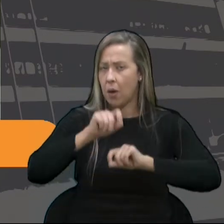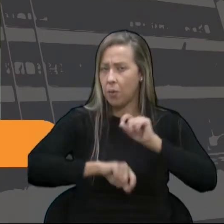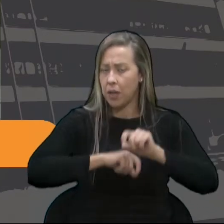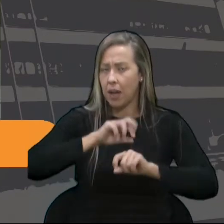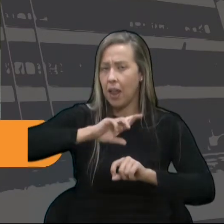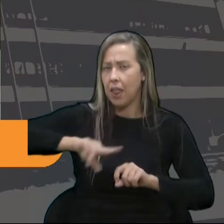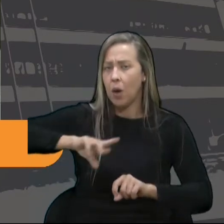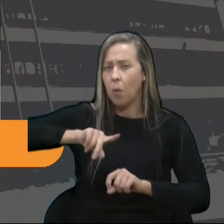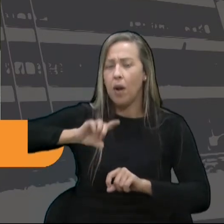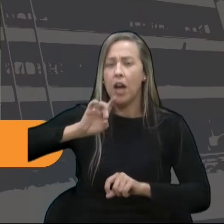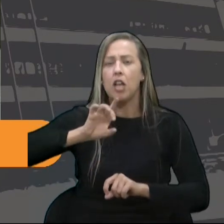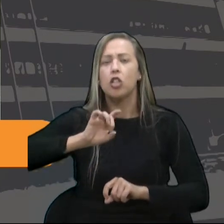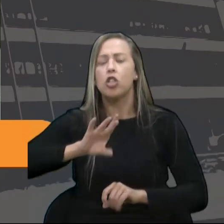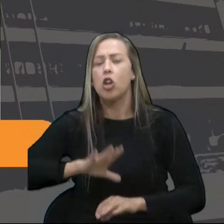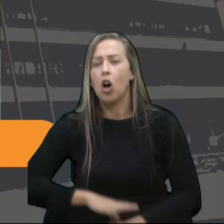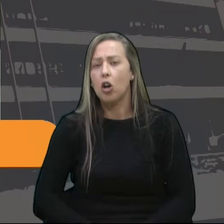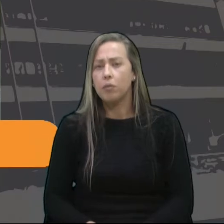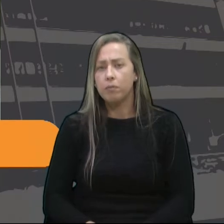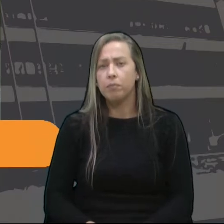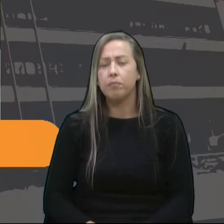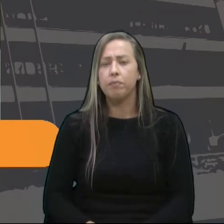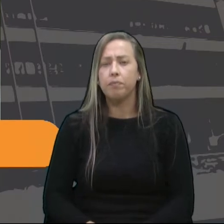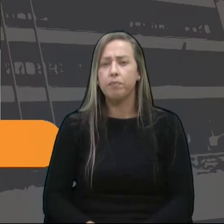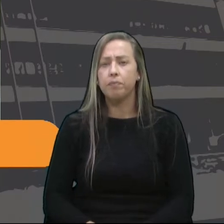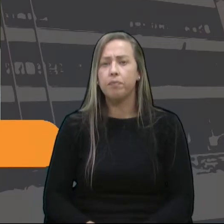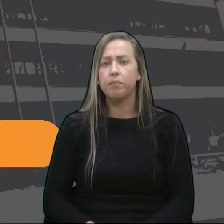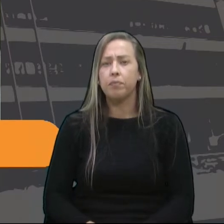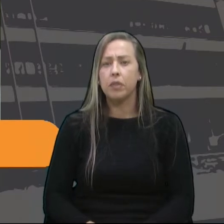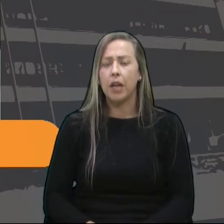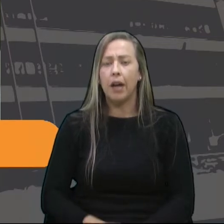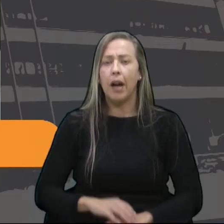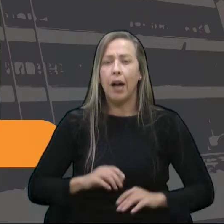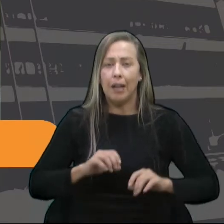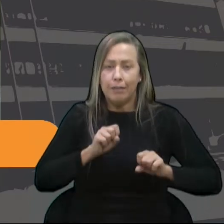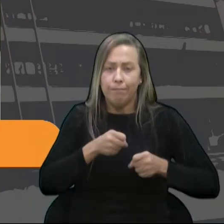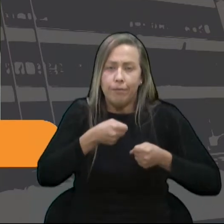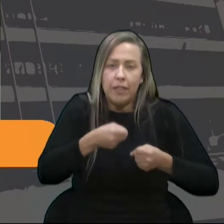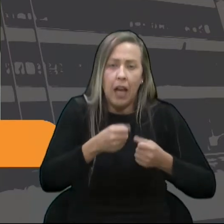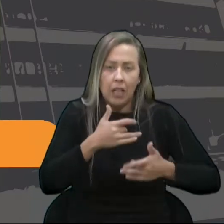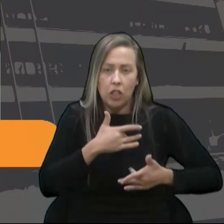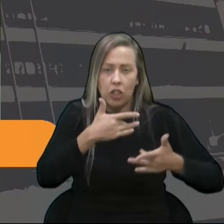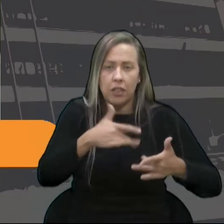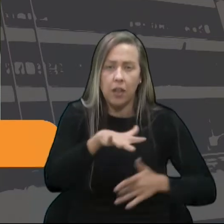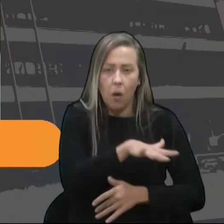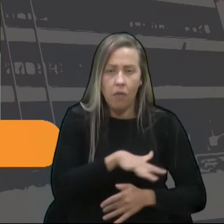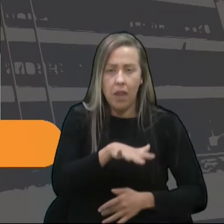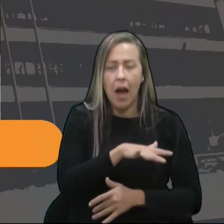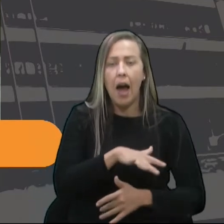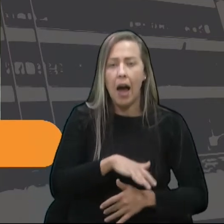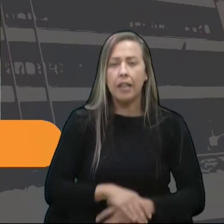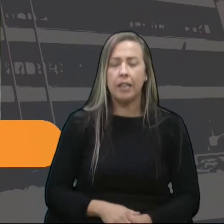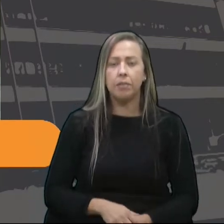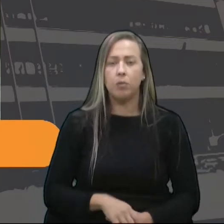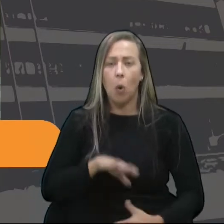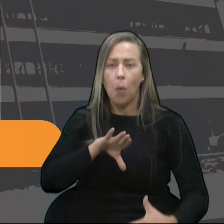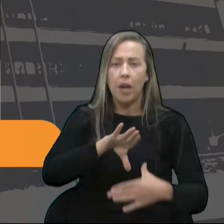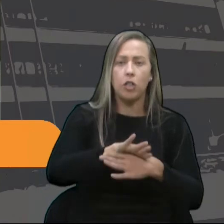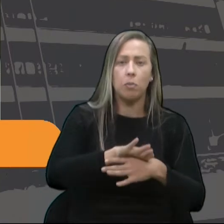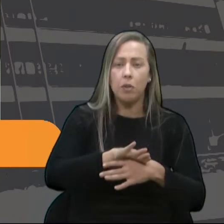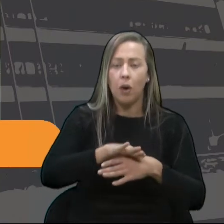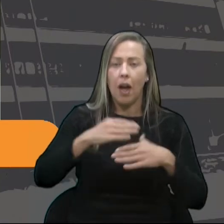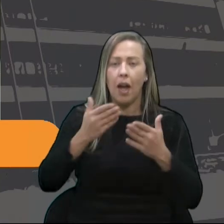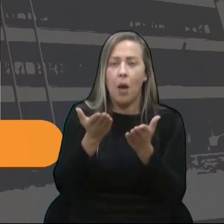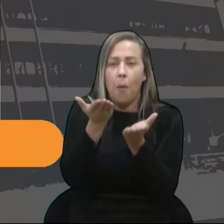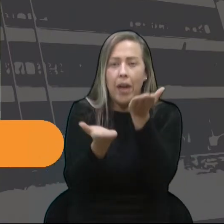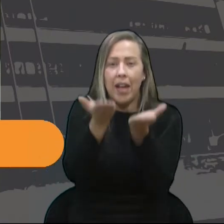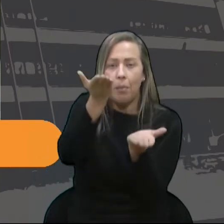não era puramente quanto à militância, ou engajamento, que isso também eles viam claramente essa perda de equilíbrio.